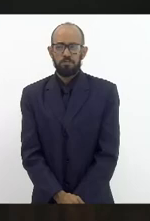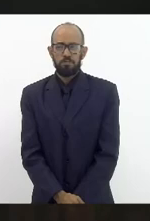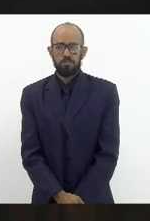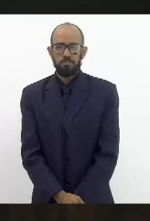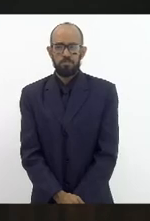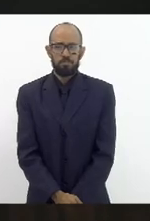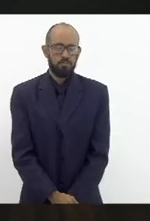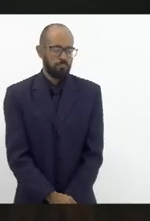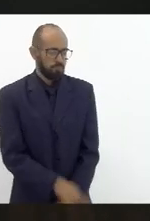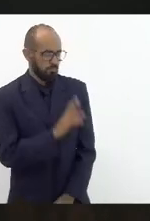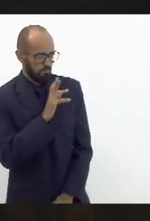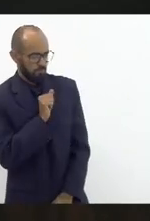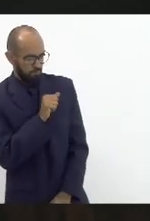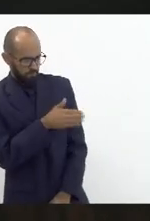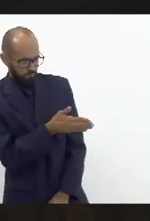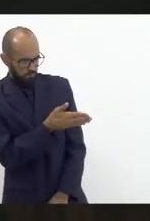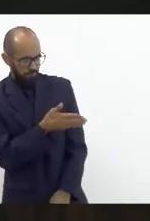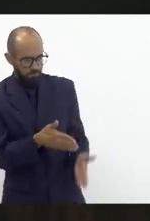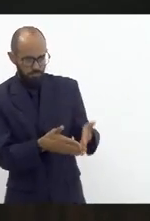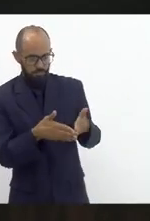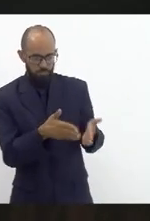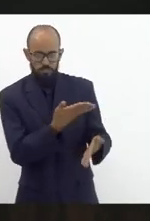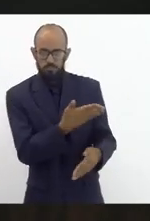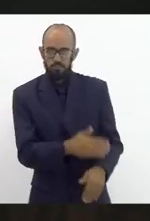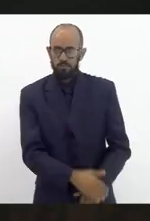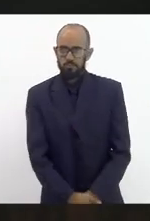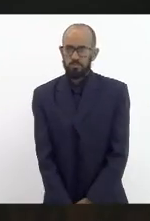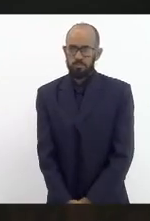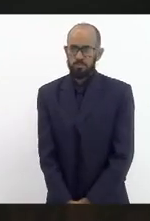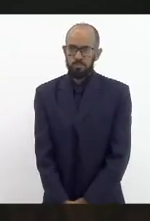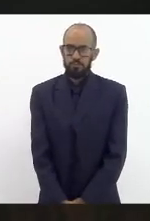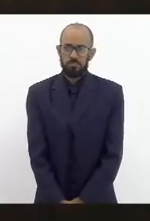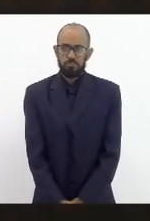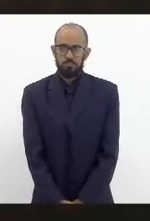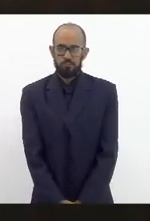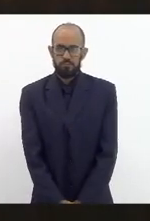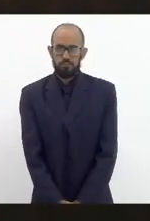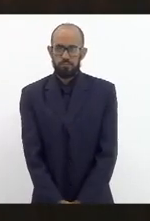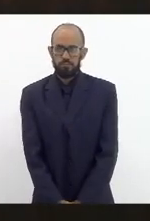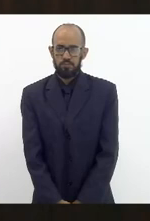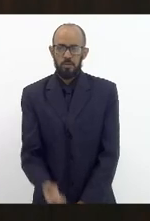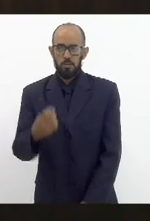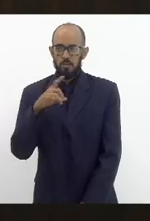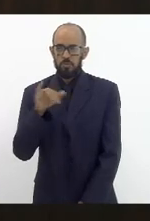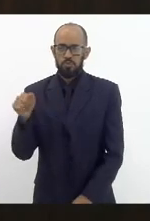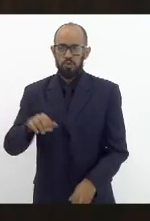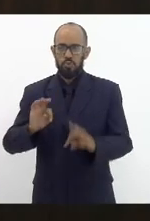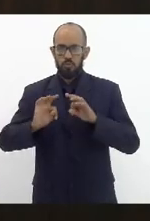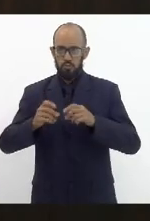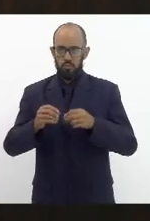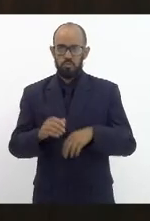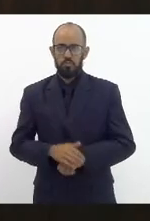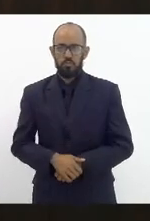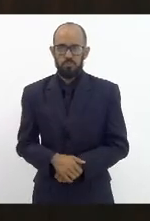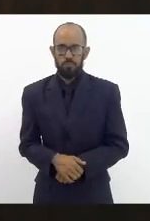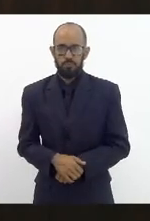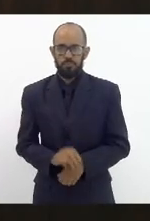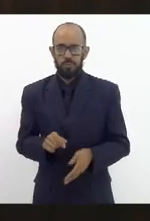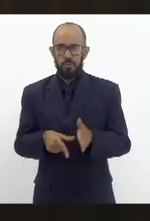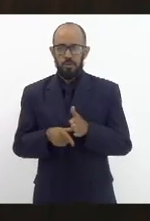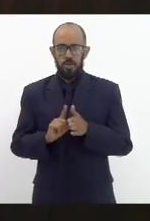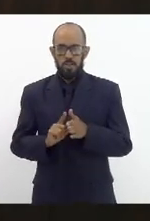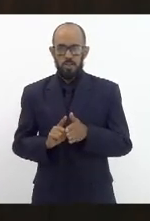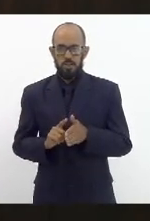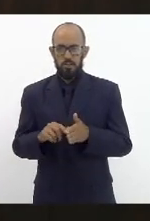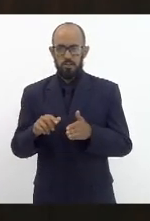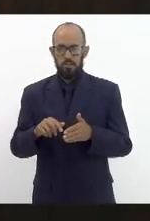Por favor, Rodrigo. Bom dia. E aí? Bom dia a todos. Antes de fazer uso da palavra, leio